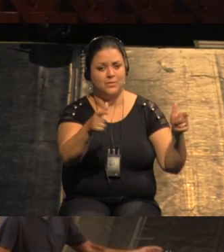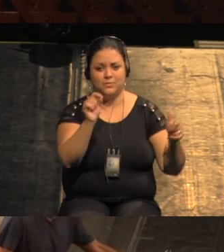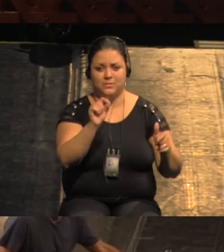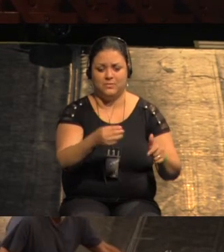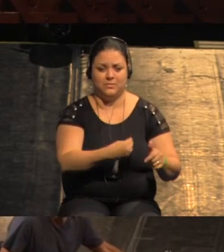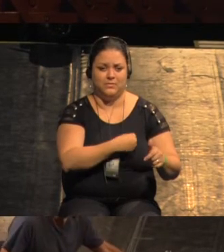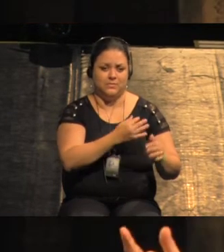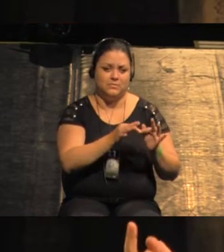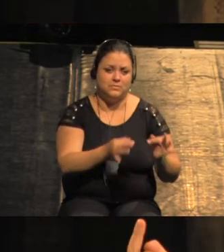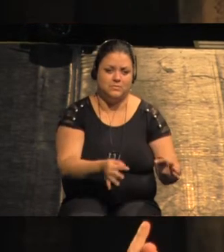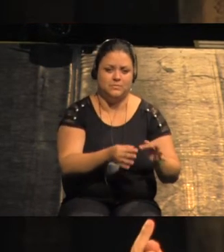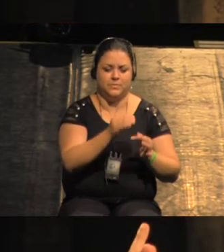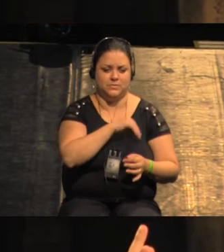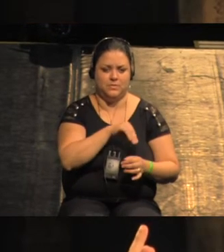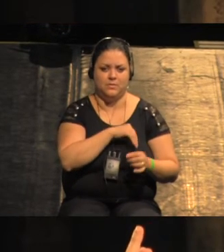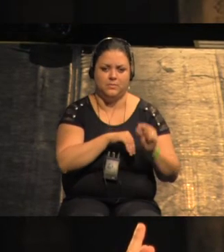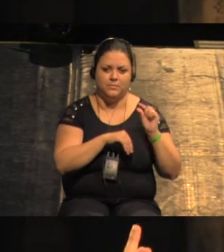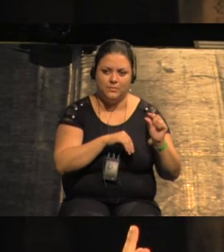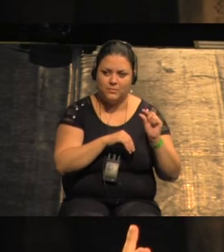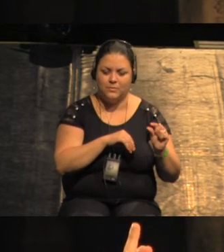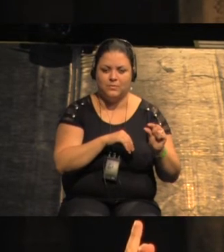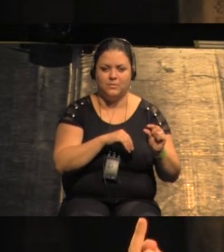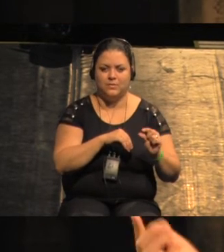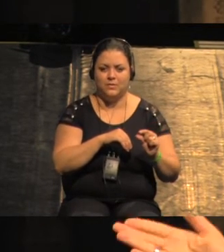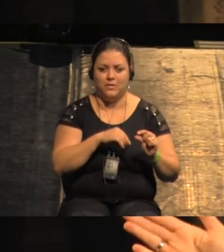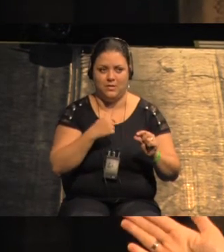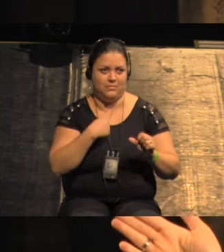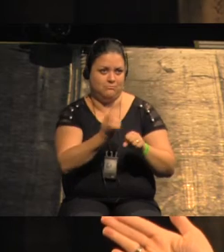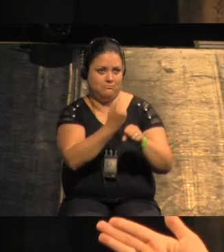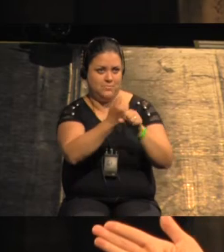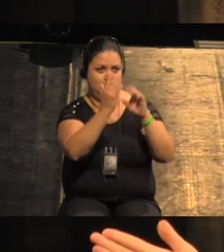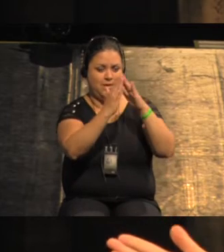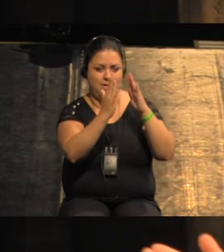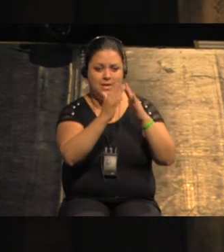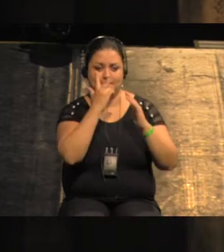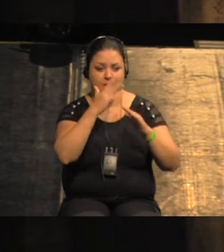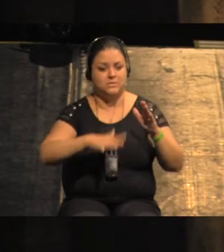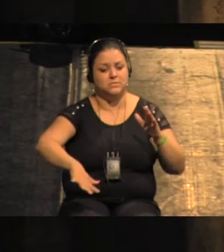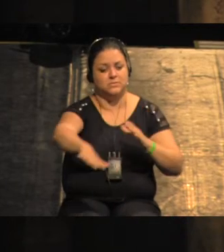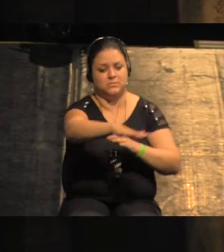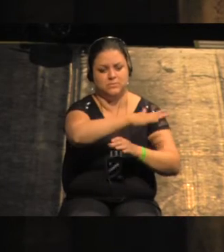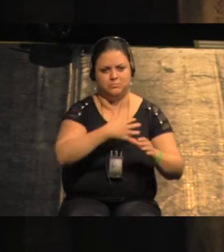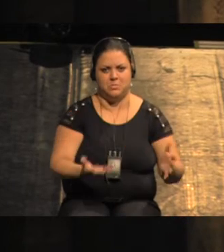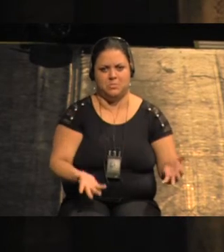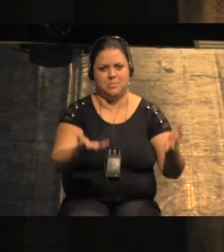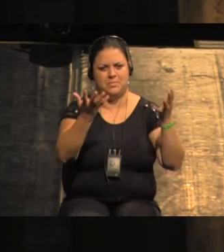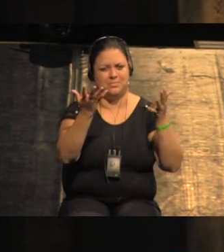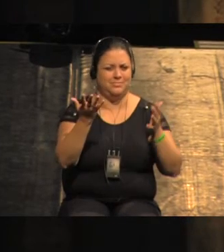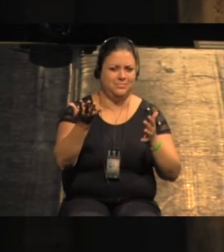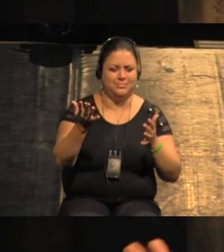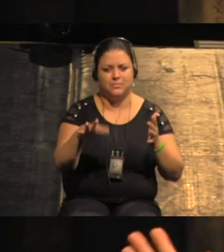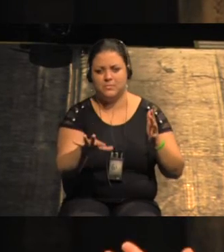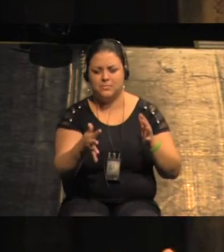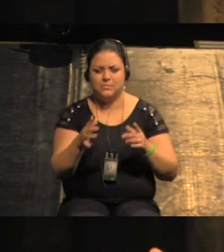tão dominante que muito provavelmente você vai carregar o empreendimento para baixo, vai ser uma erosão. Não sei se eu